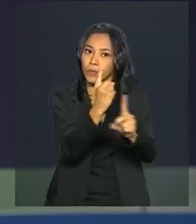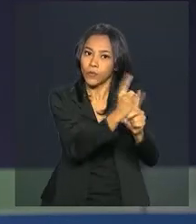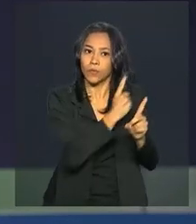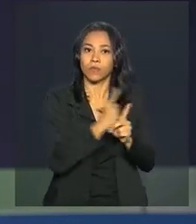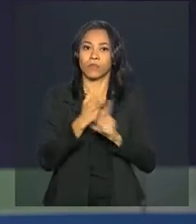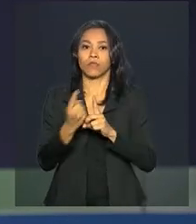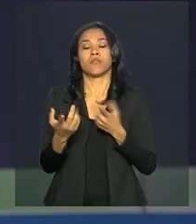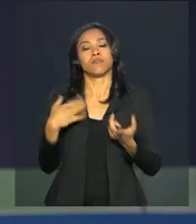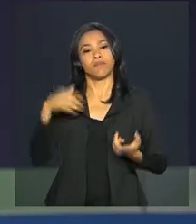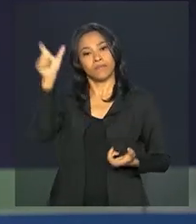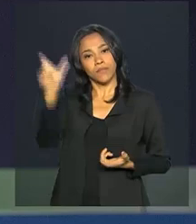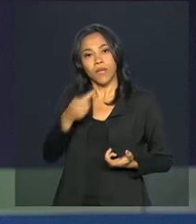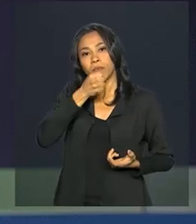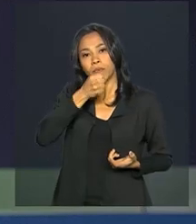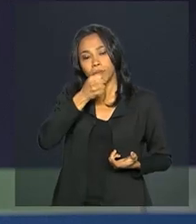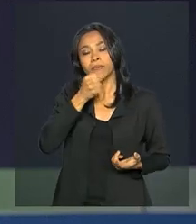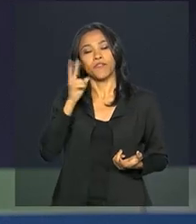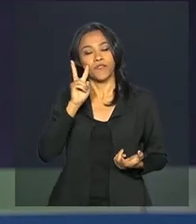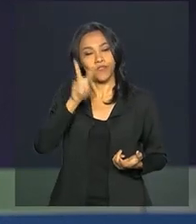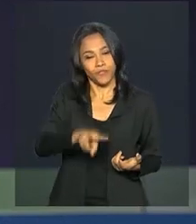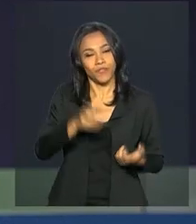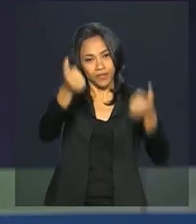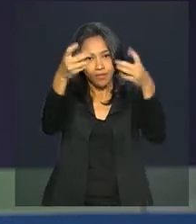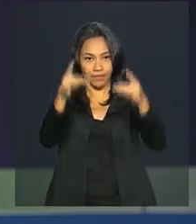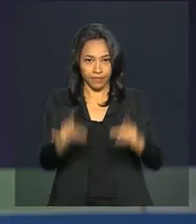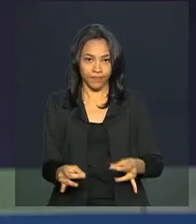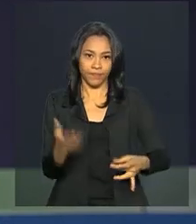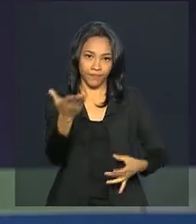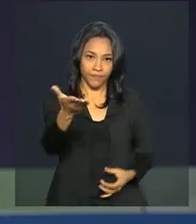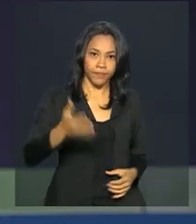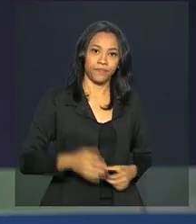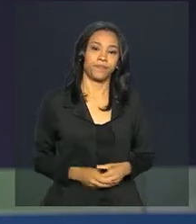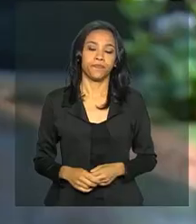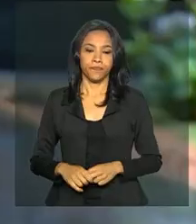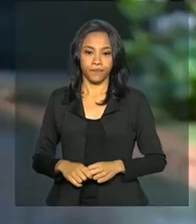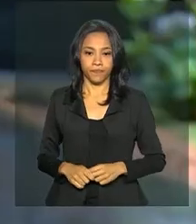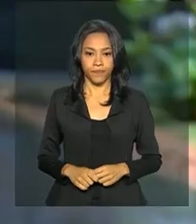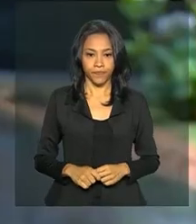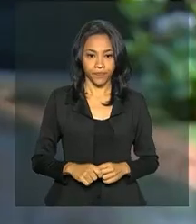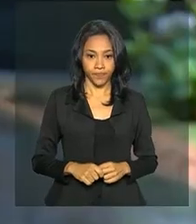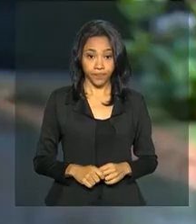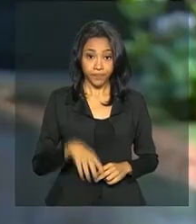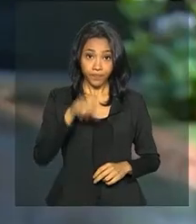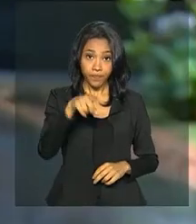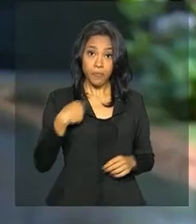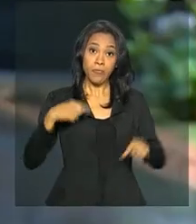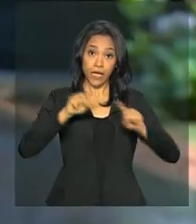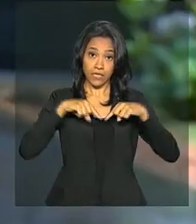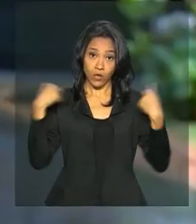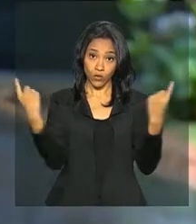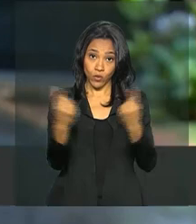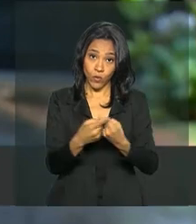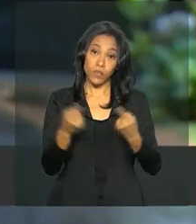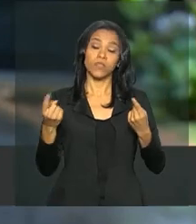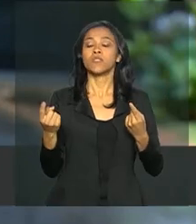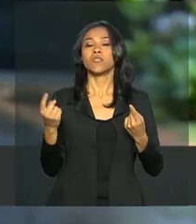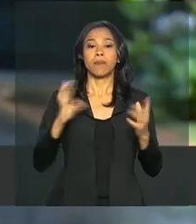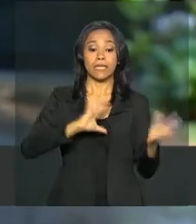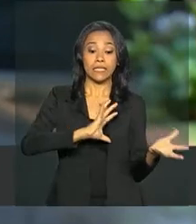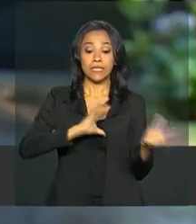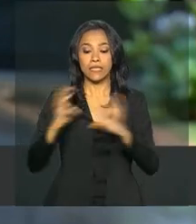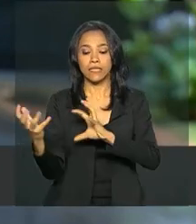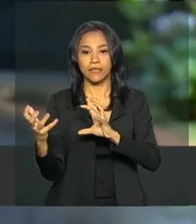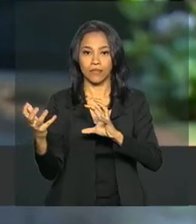repórter Daniele Popov acompanhou e tem os detalhes. As reuniões para a transição do